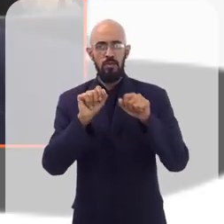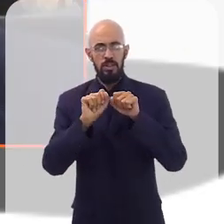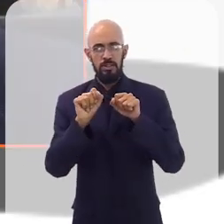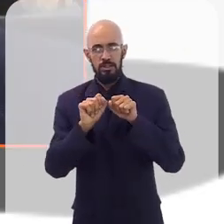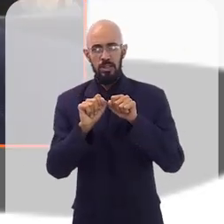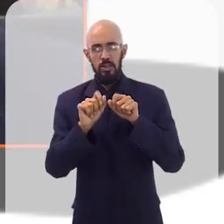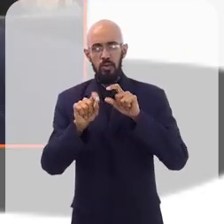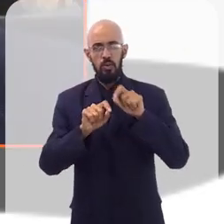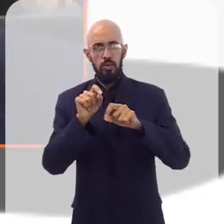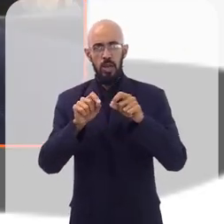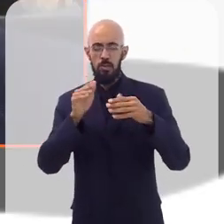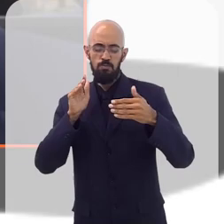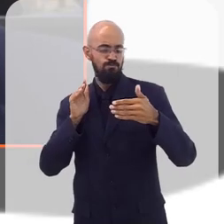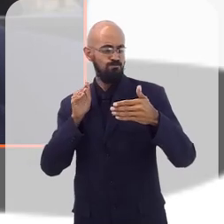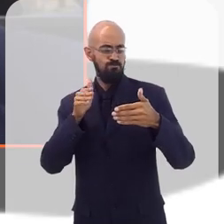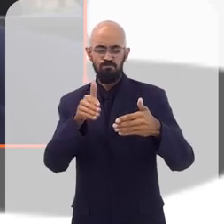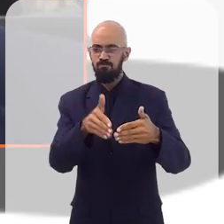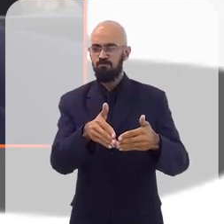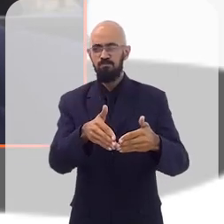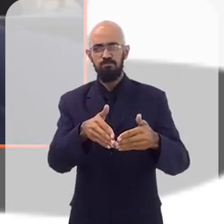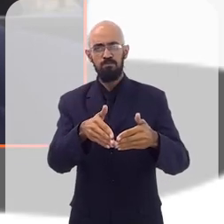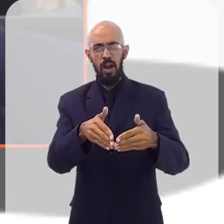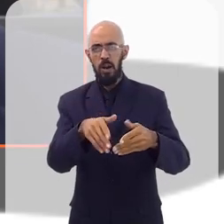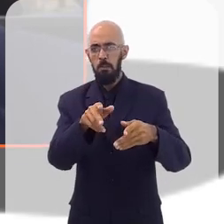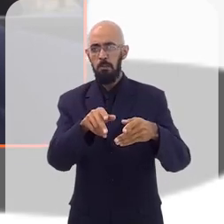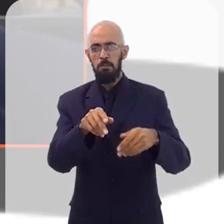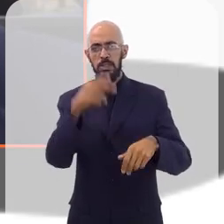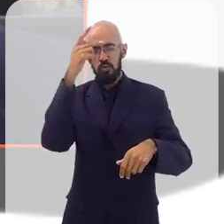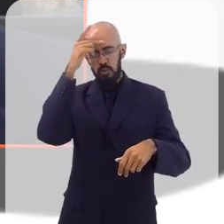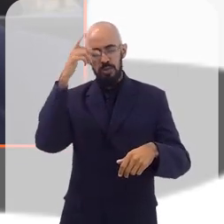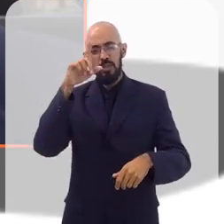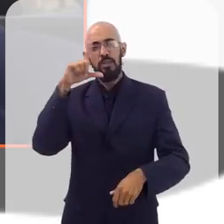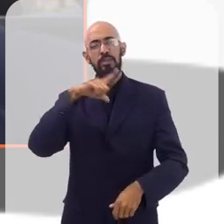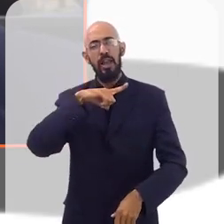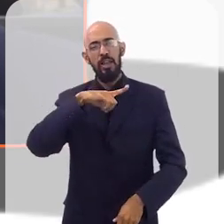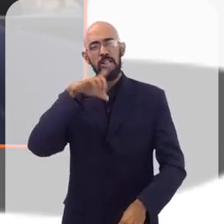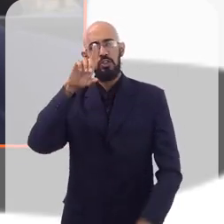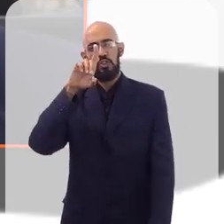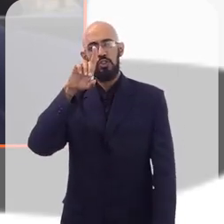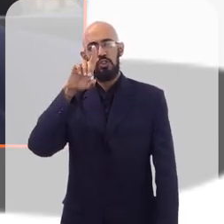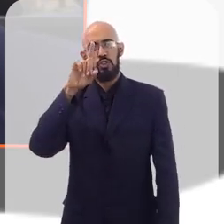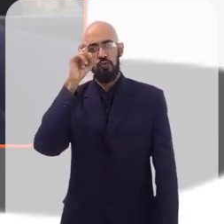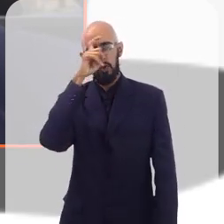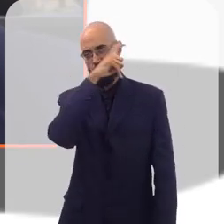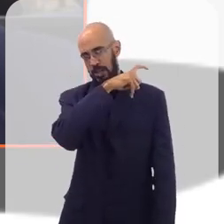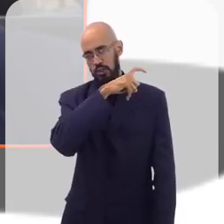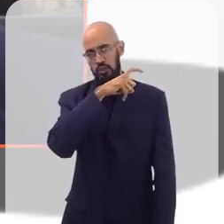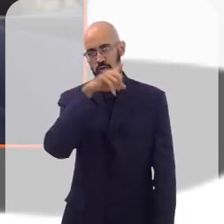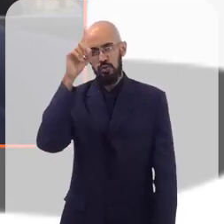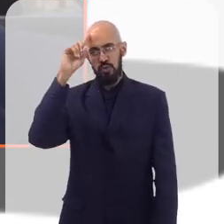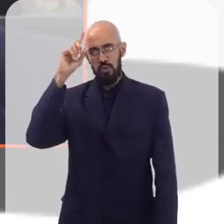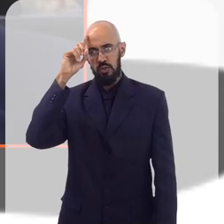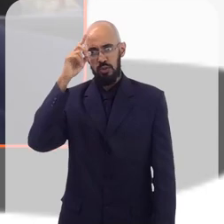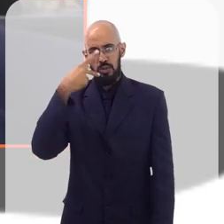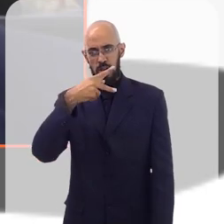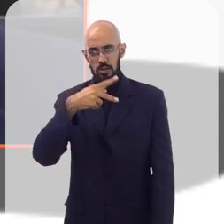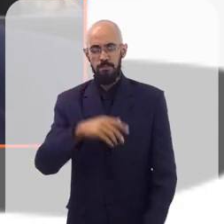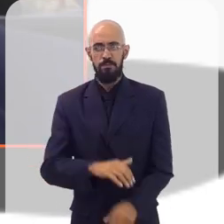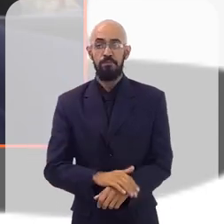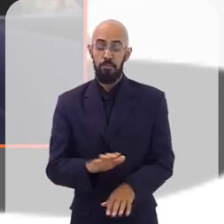feliz né de poder participar e tá aí levando né a nossa população Dois projetos de lei